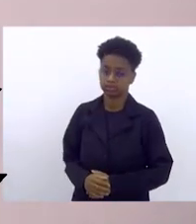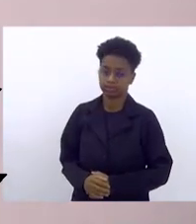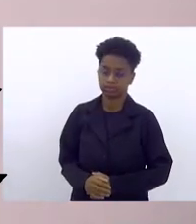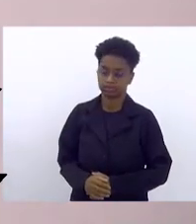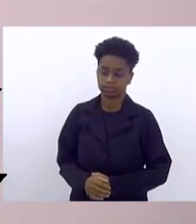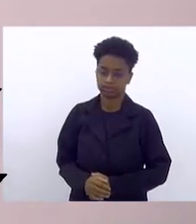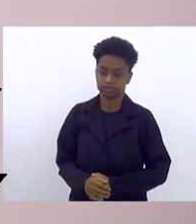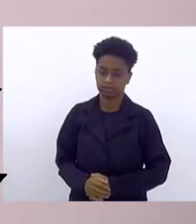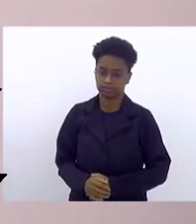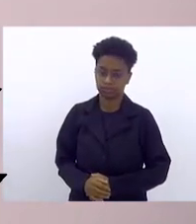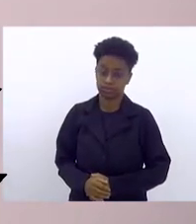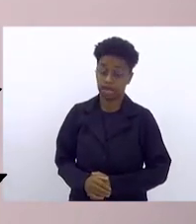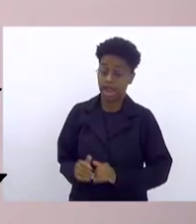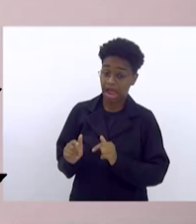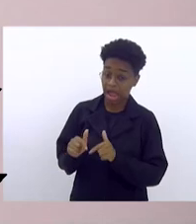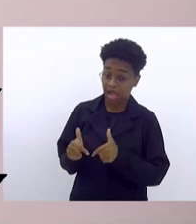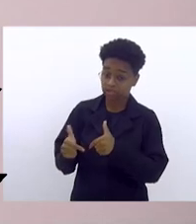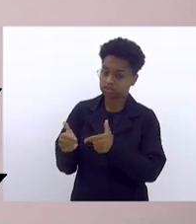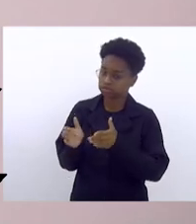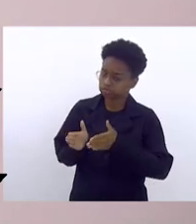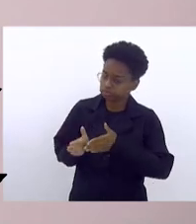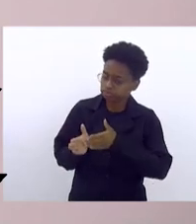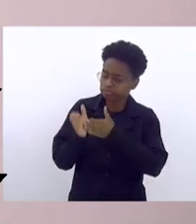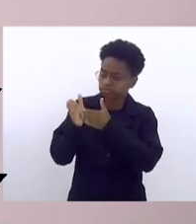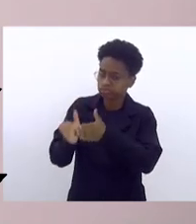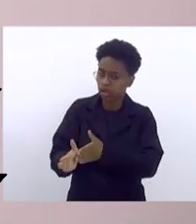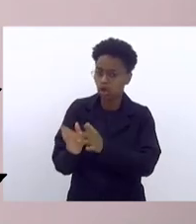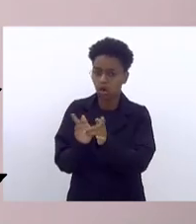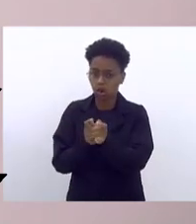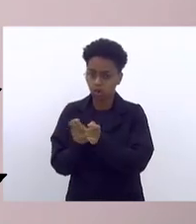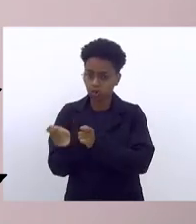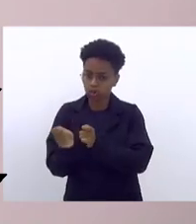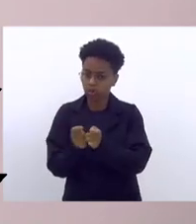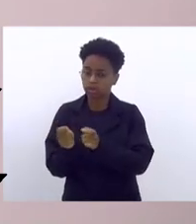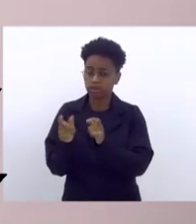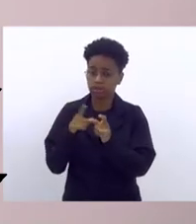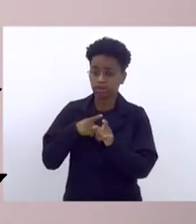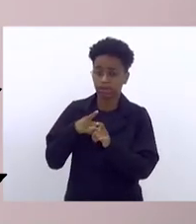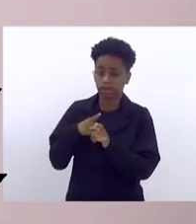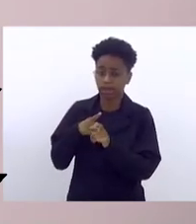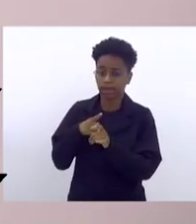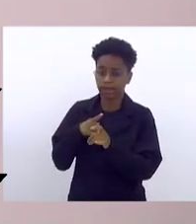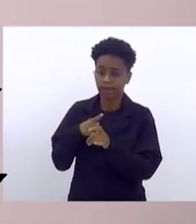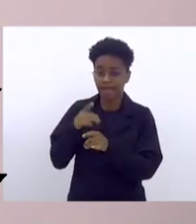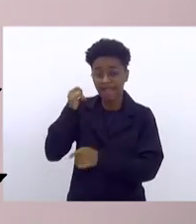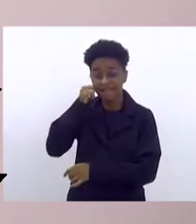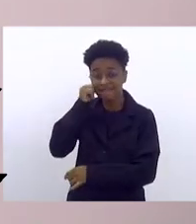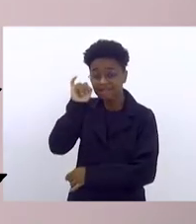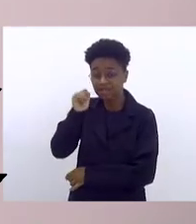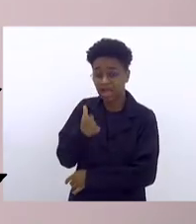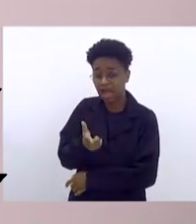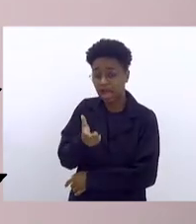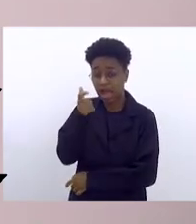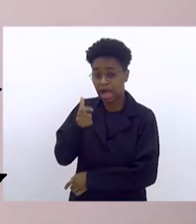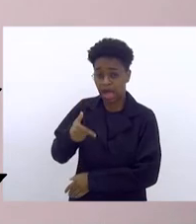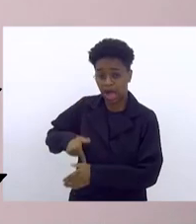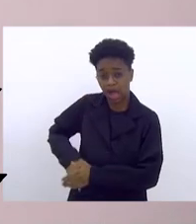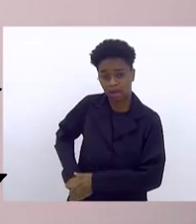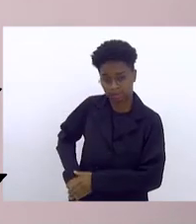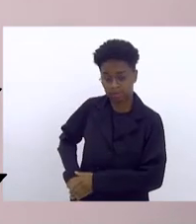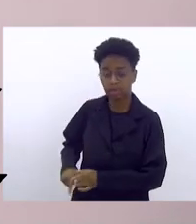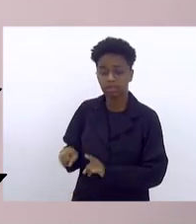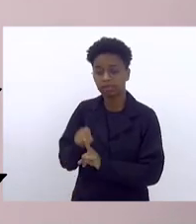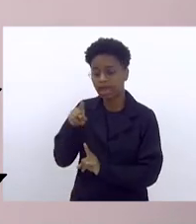ações consistentes de controle e posse de circulação de armas ações